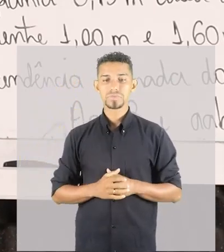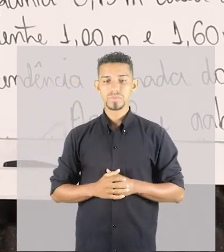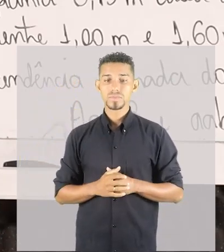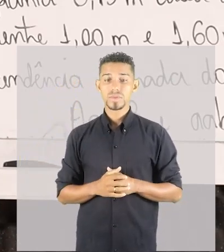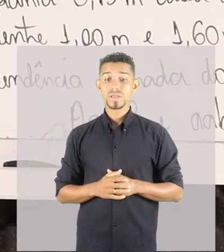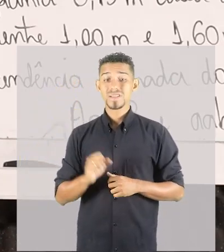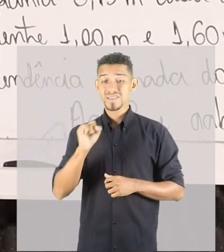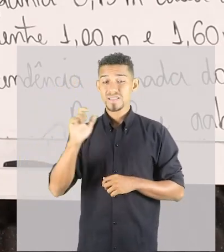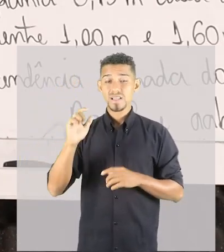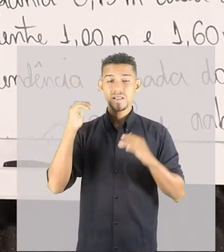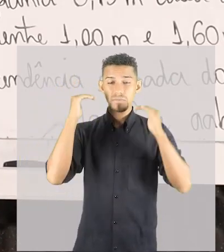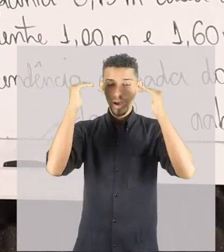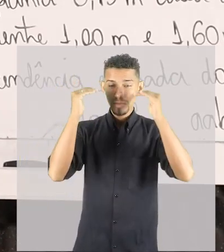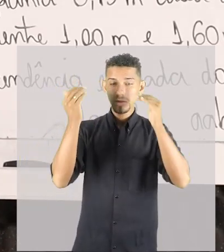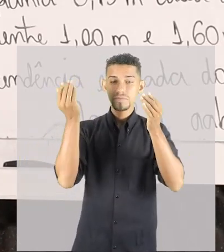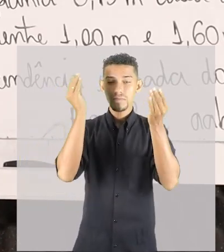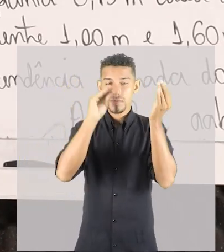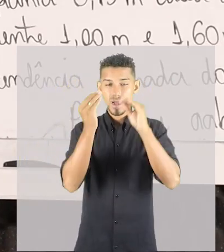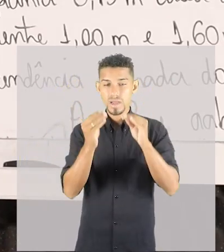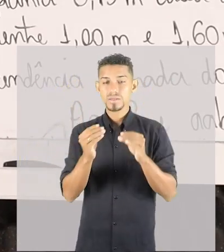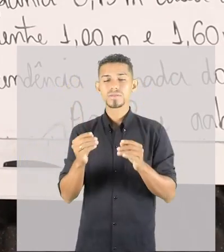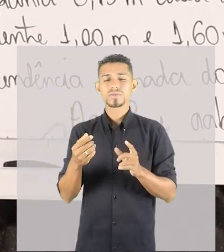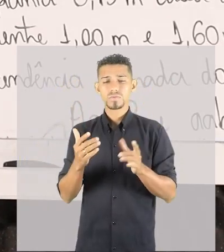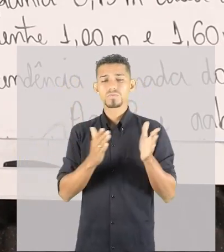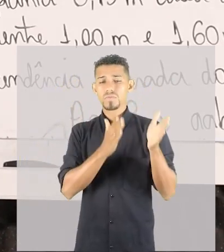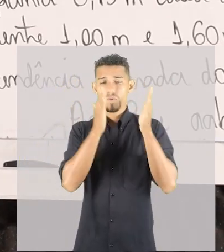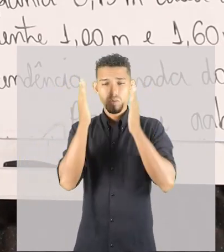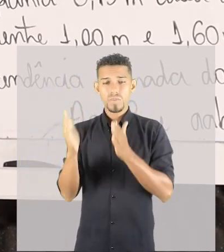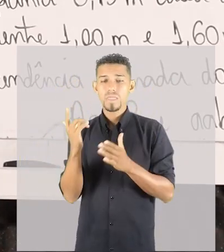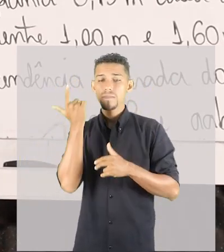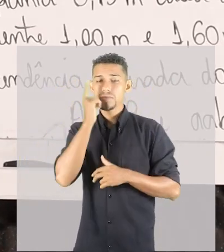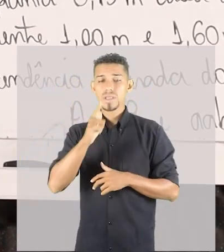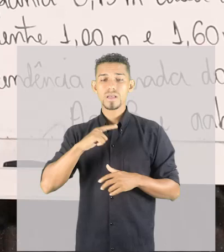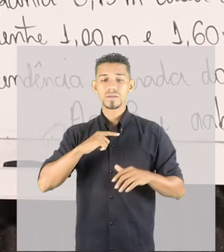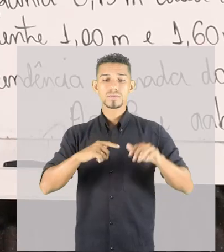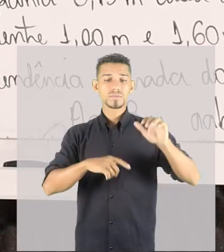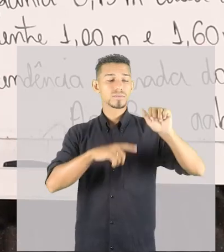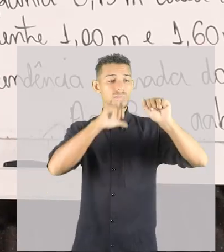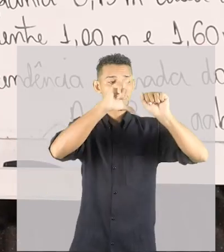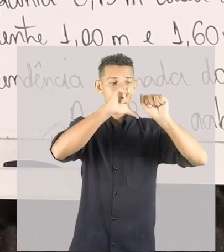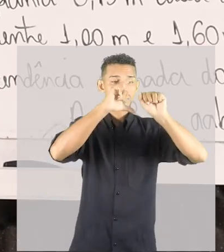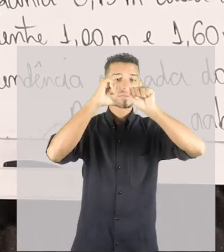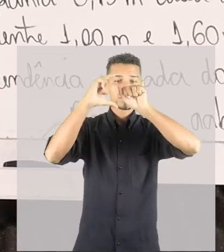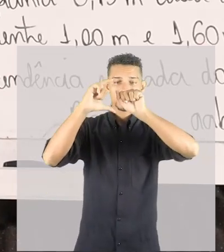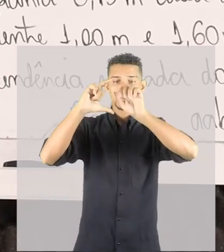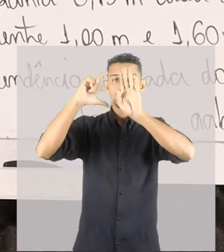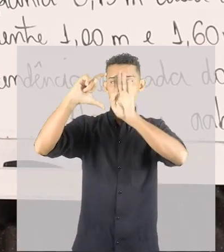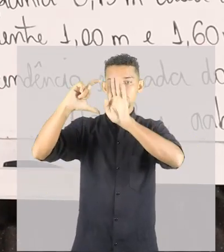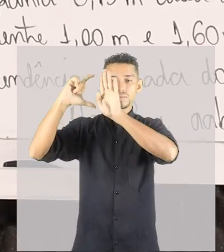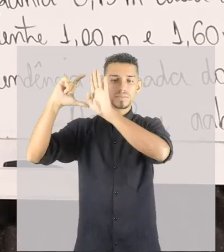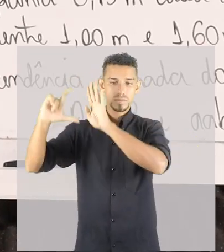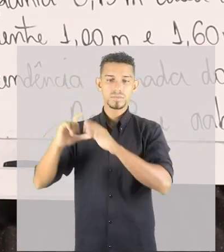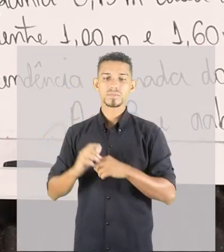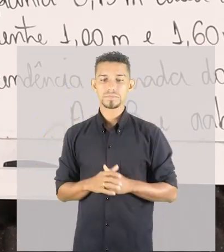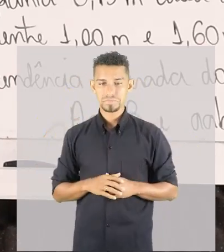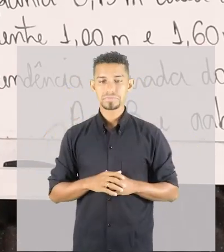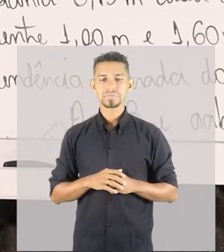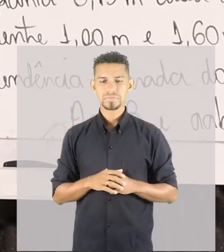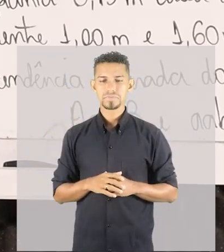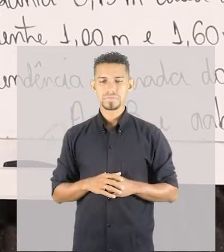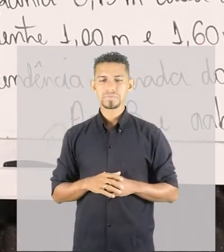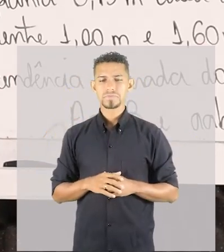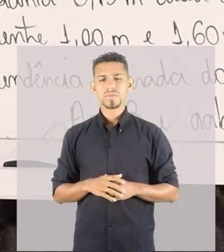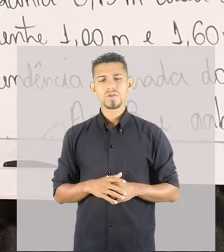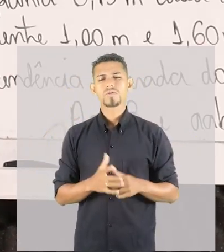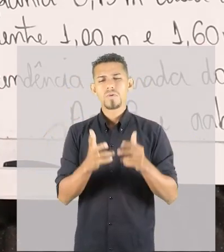gente sobe e adiciona mais um alelo dominante, a gente teria, né, esse resultado, Azão, Azão, Bzão, Bzão, né?